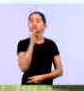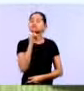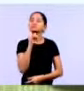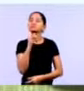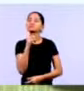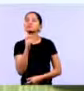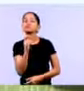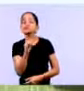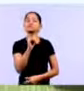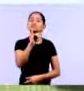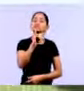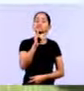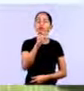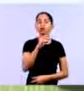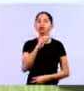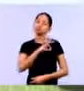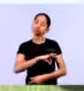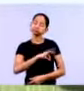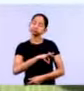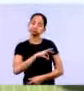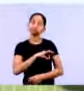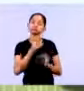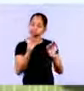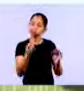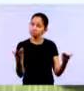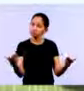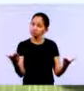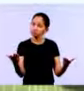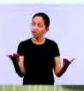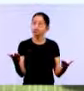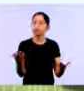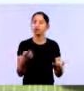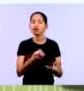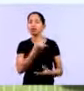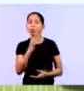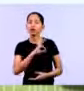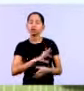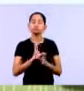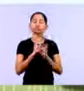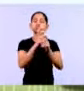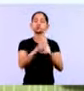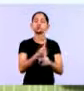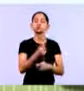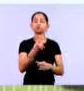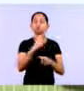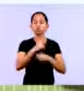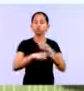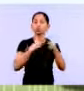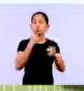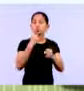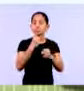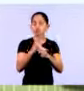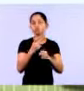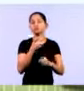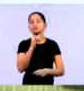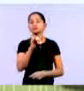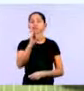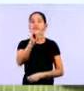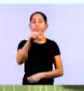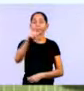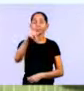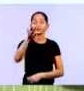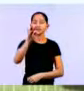o imposto de renda, a quantidade dos vencimentos que eu tenho, sobre o IPTU, o